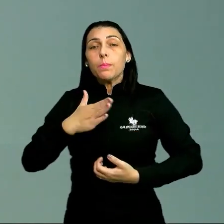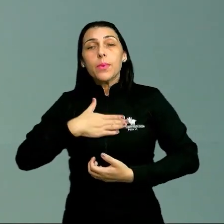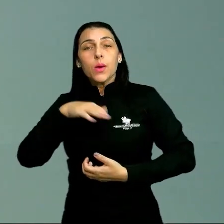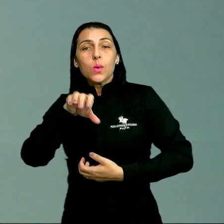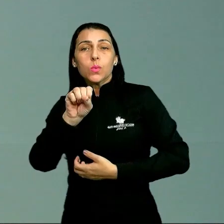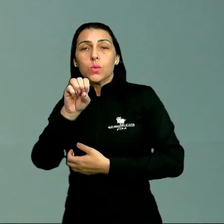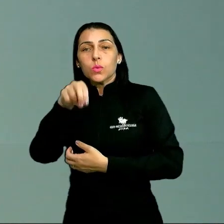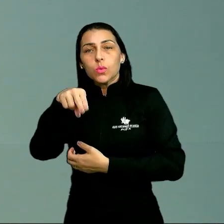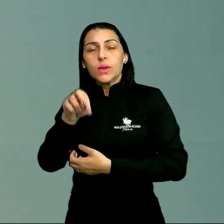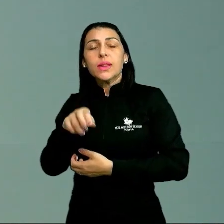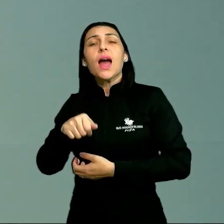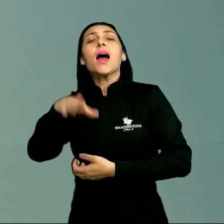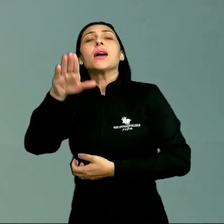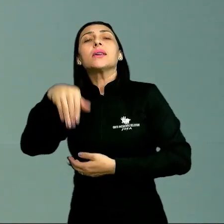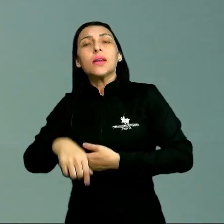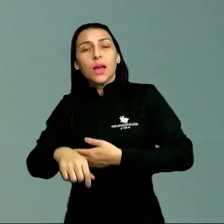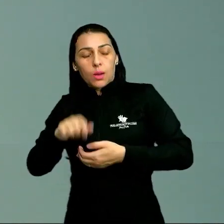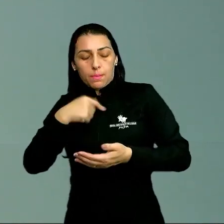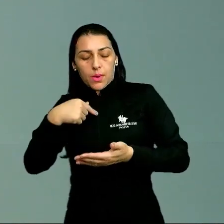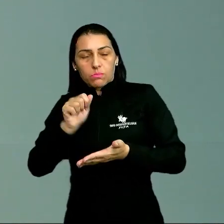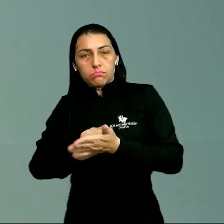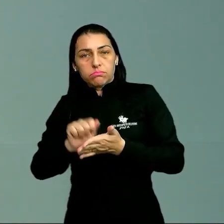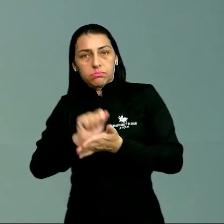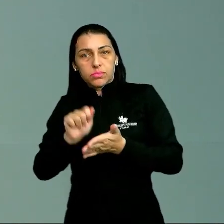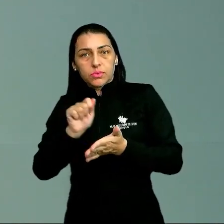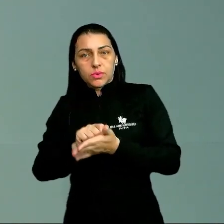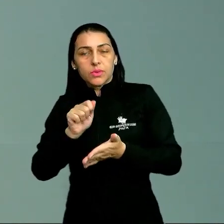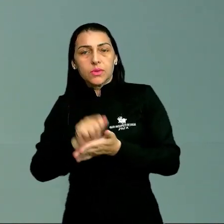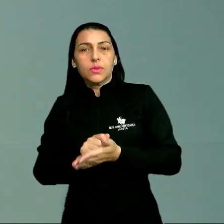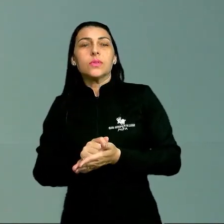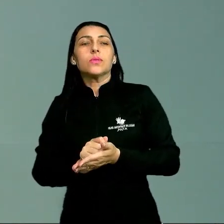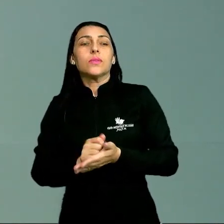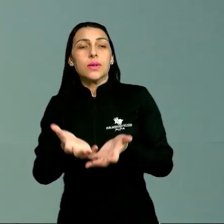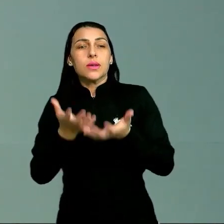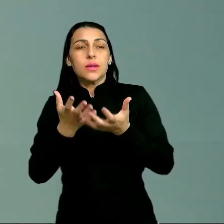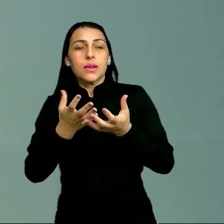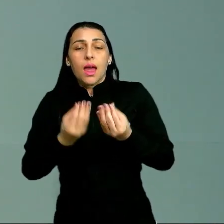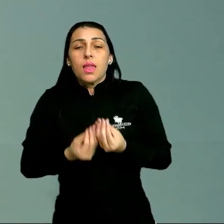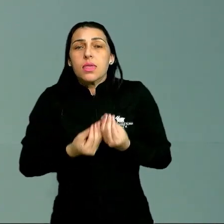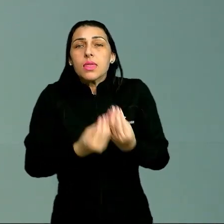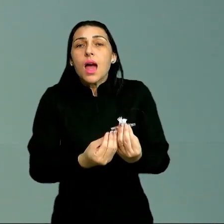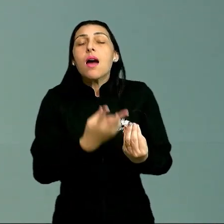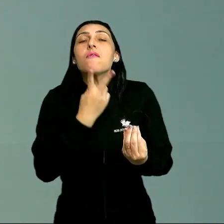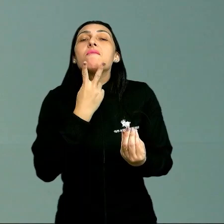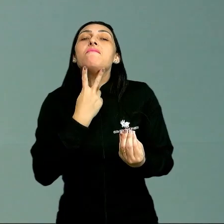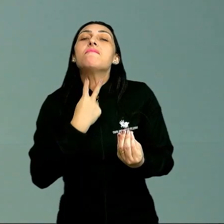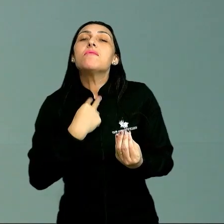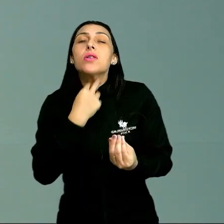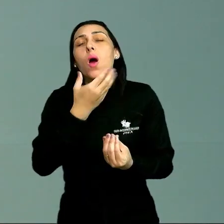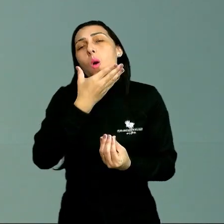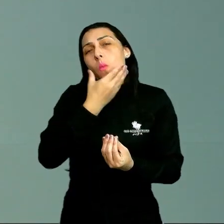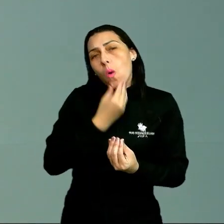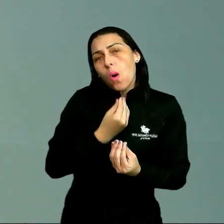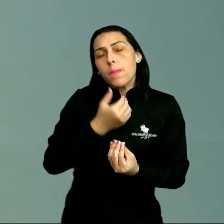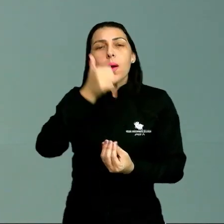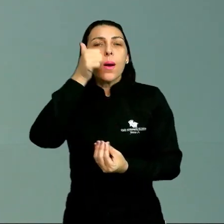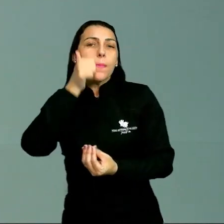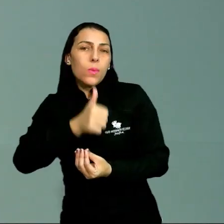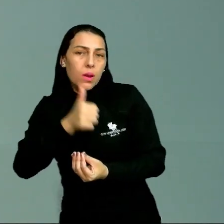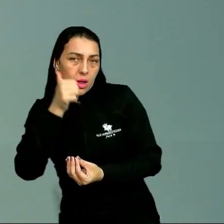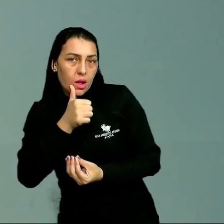a quem esse meu autor, esse meu escritor, esse poeta quer dar voz. É um eu lírico masculino? É um eu